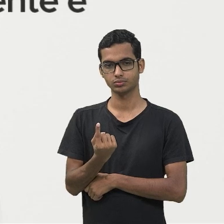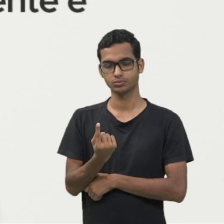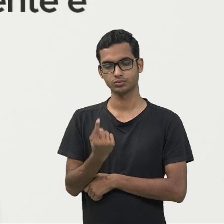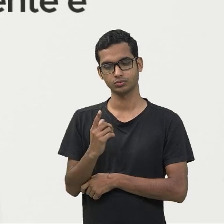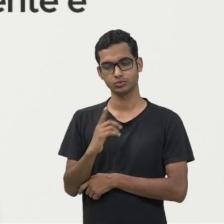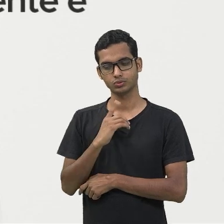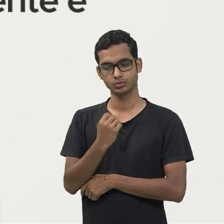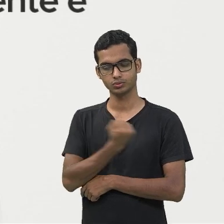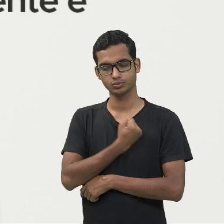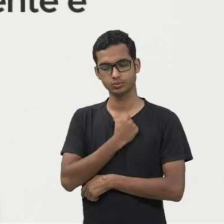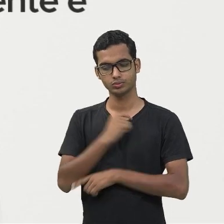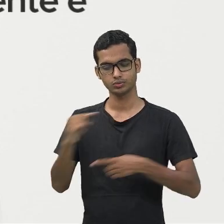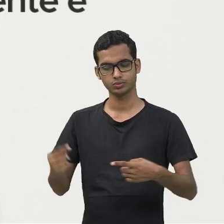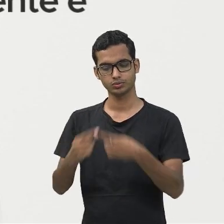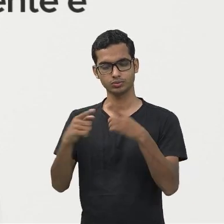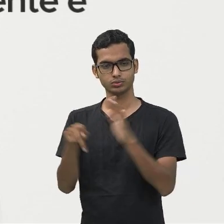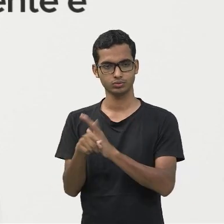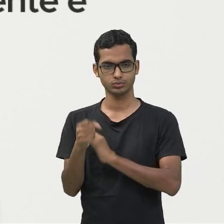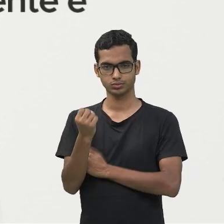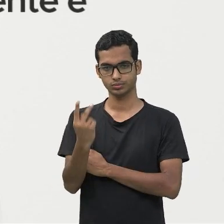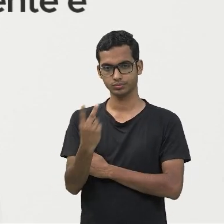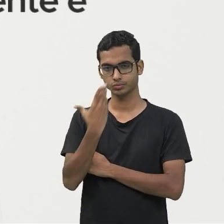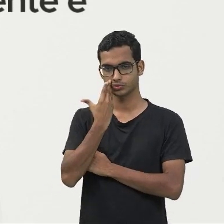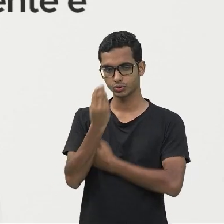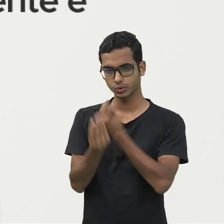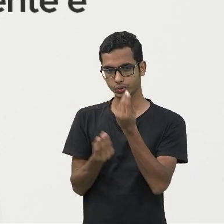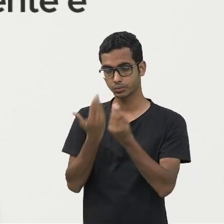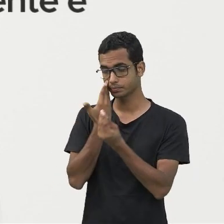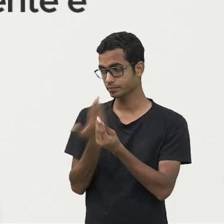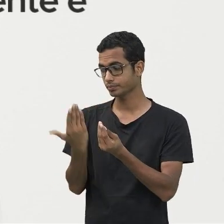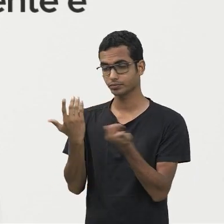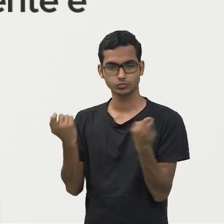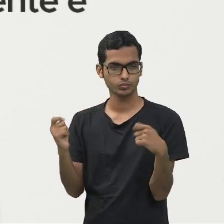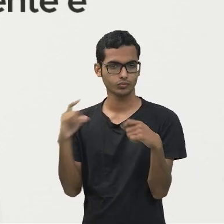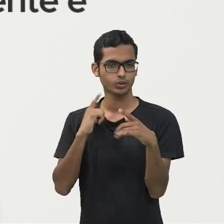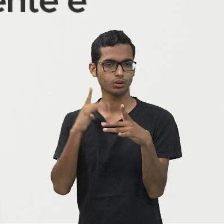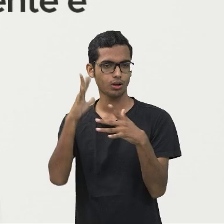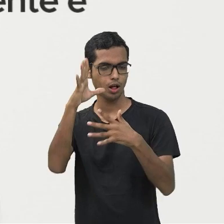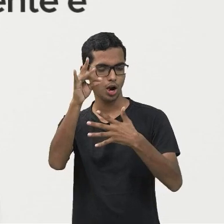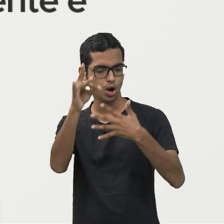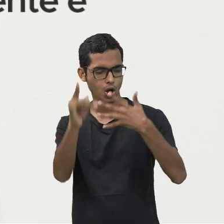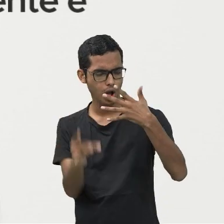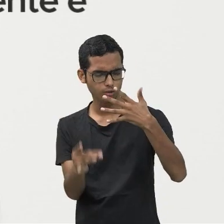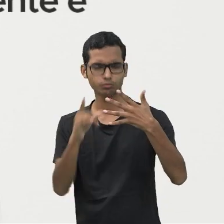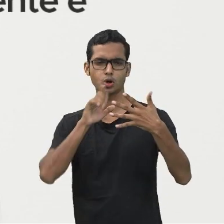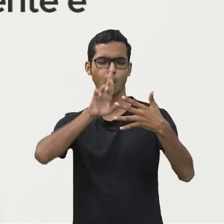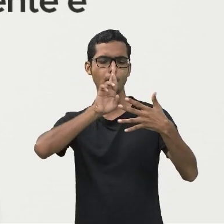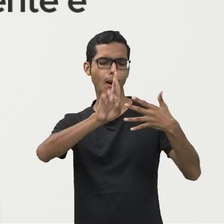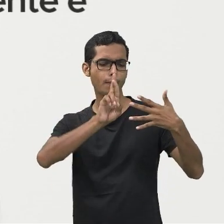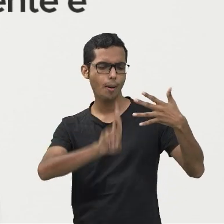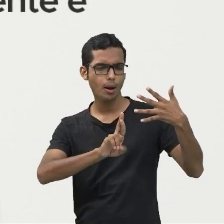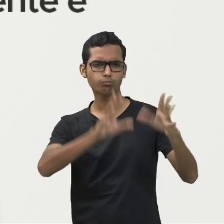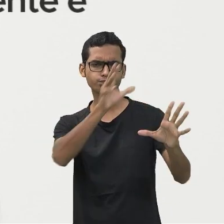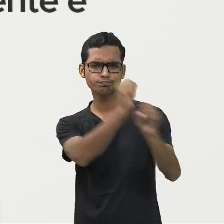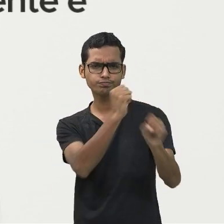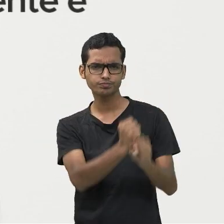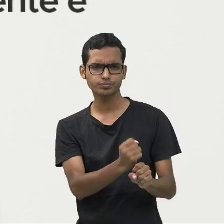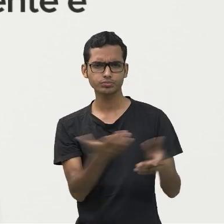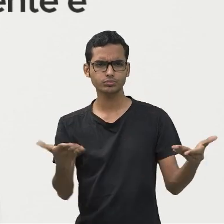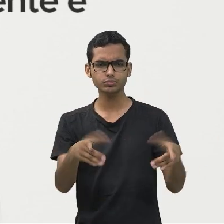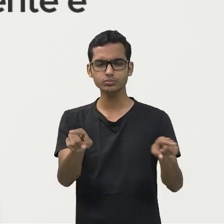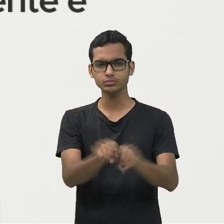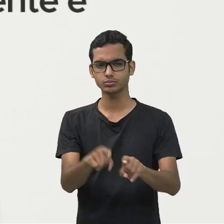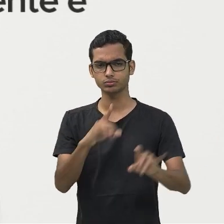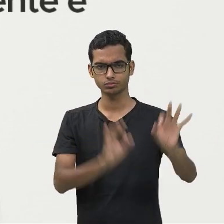Ok? Para eu não precisar fazer aqui todinhos de 1 por 1, né? Vamos pegar aqui já logo, ó, por